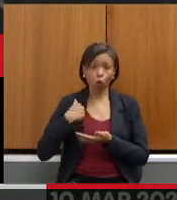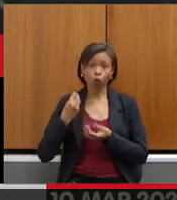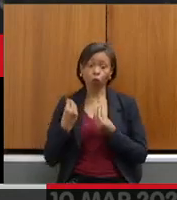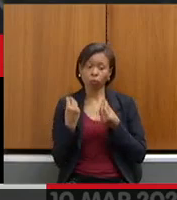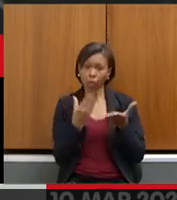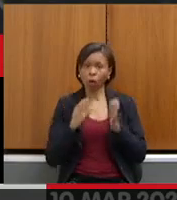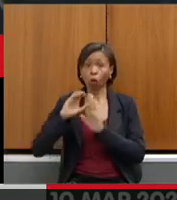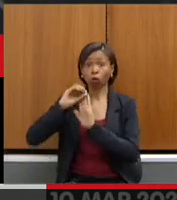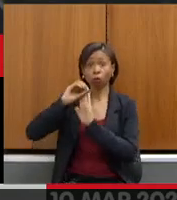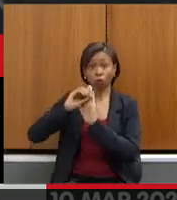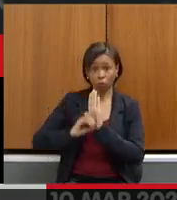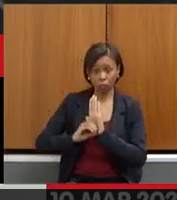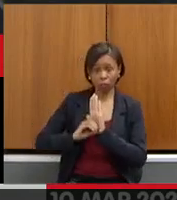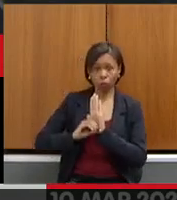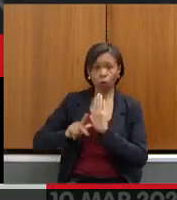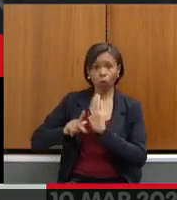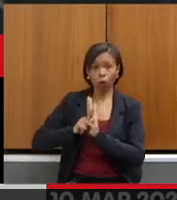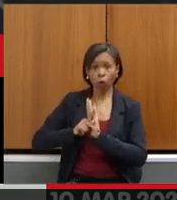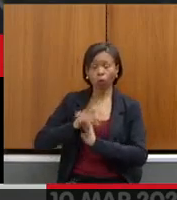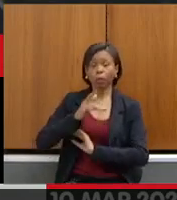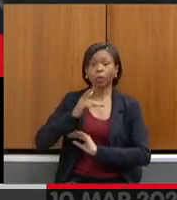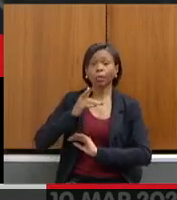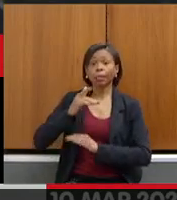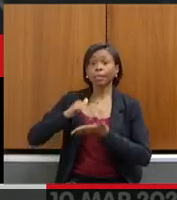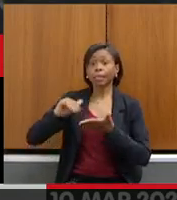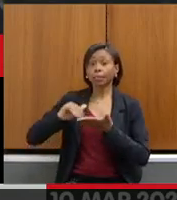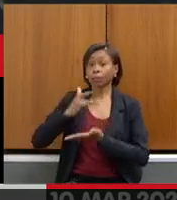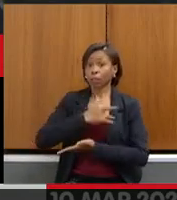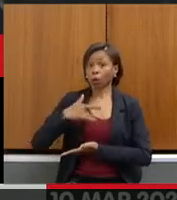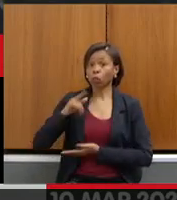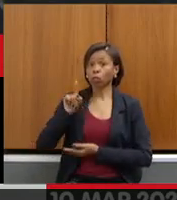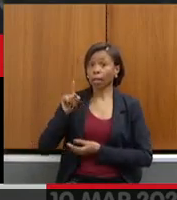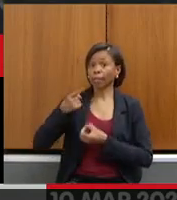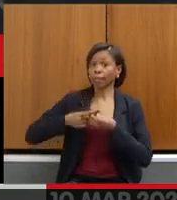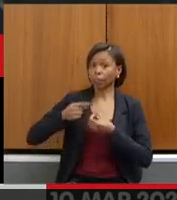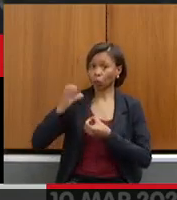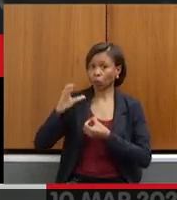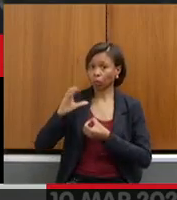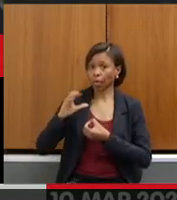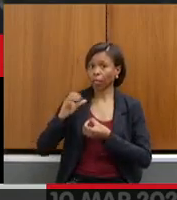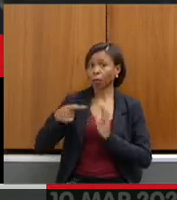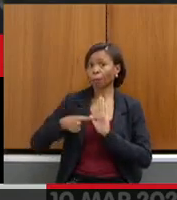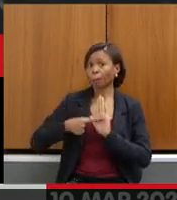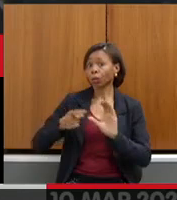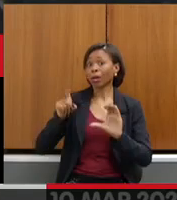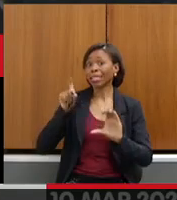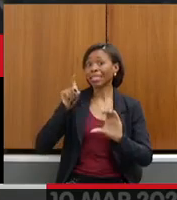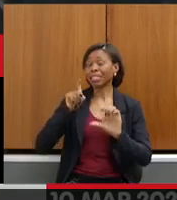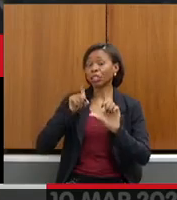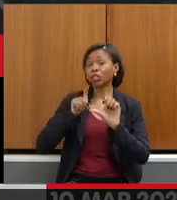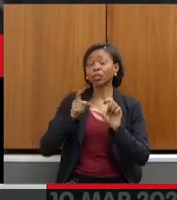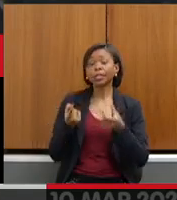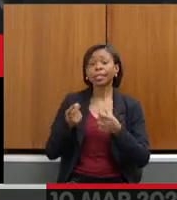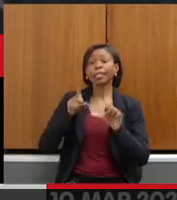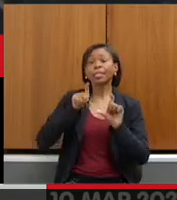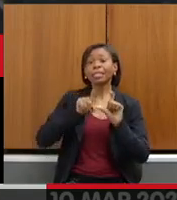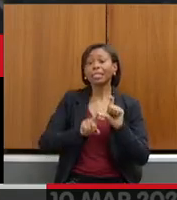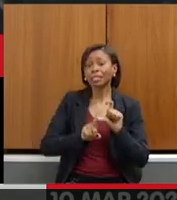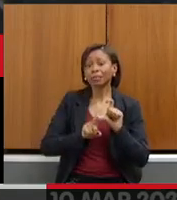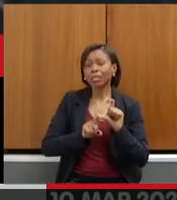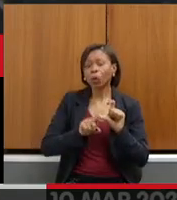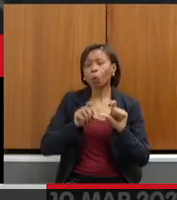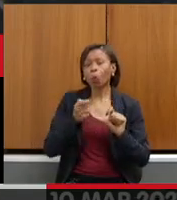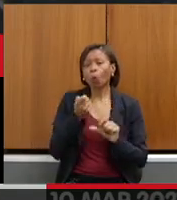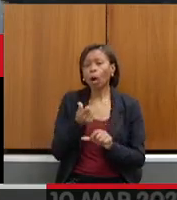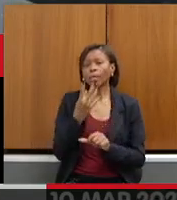passado pelo secretário de saúde de Contagem que apresenta uma dívida do Estado de quase 100 milhões de reais o que praticamente